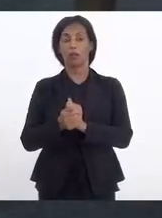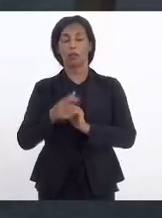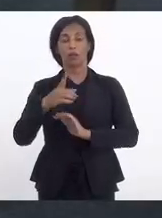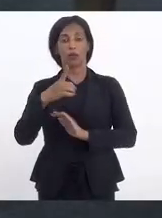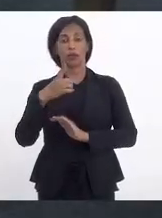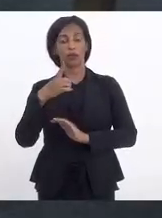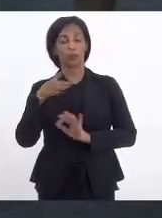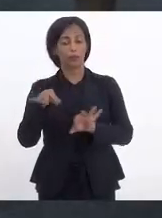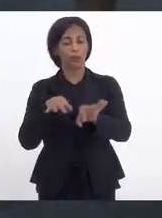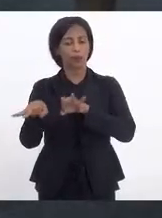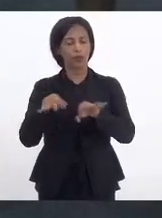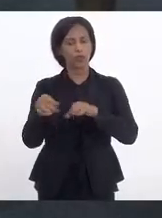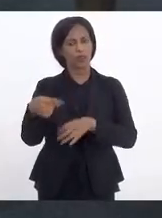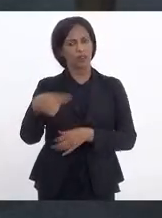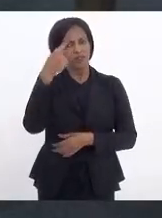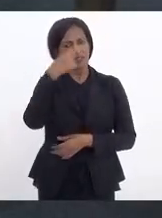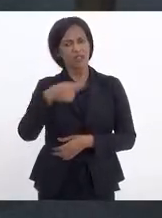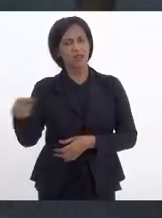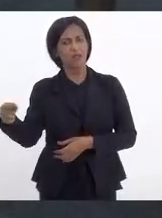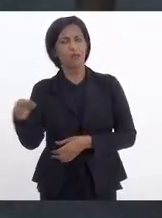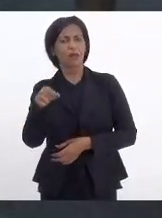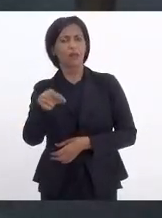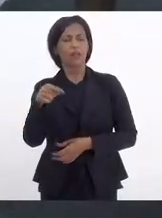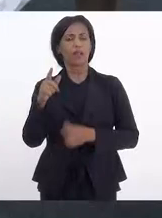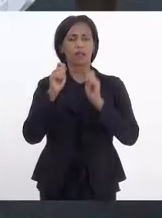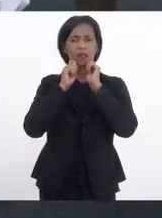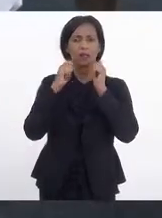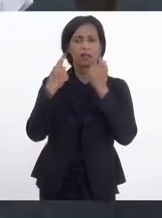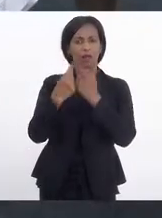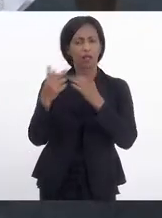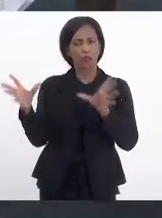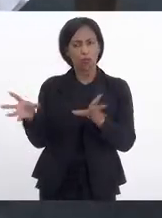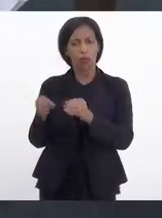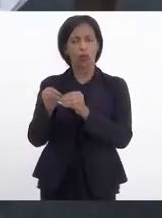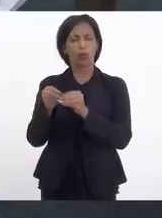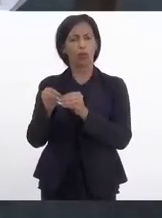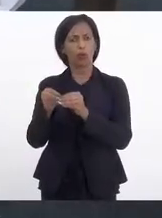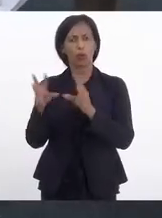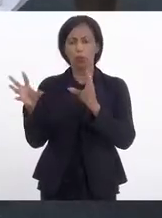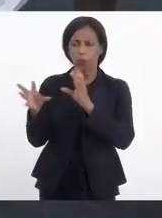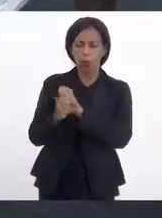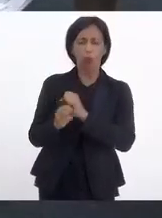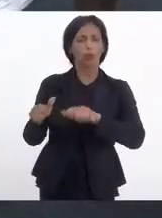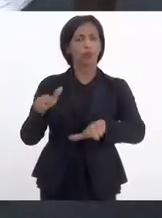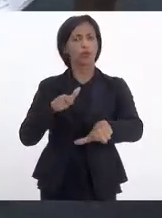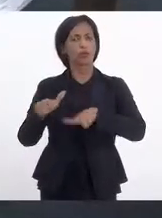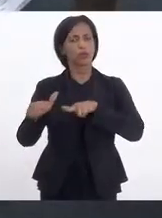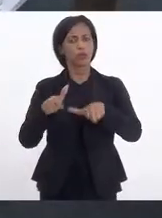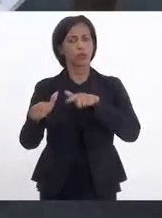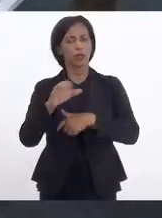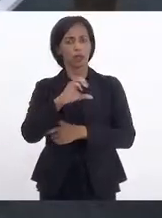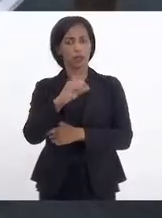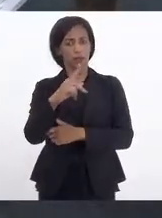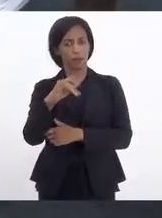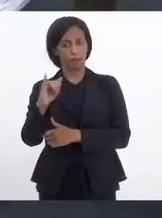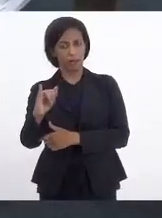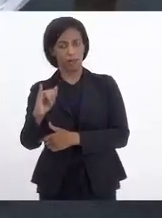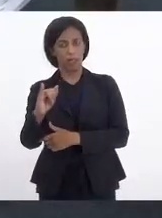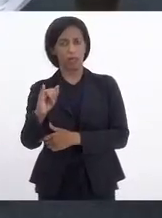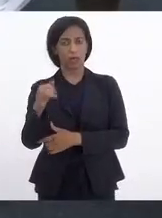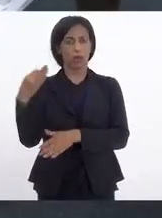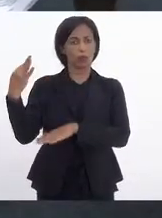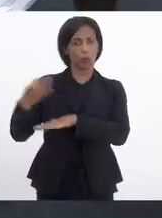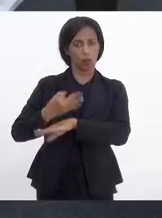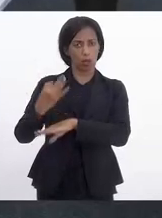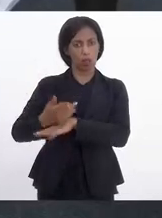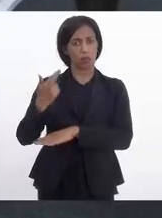Átila Nunes nesta semana em que a Assembleia Legislativa concluiu concluir os seus trabalhos da CPI sobre